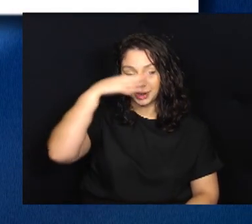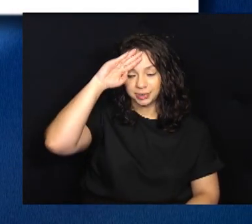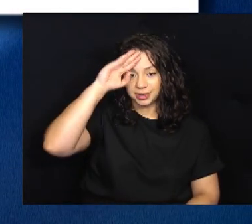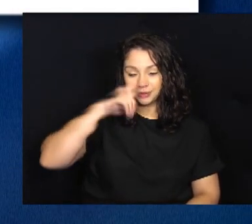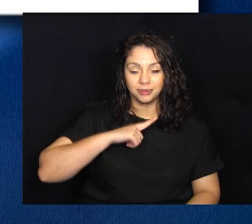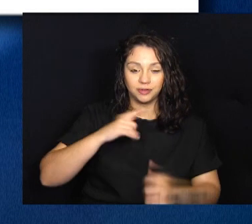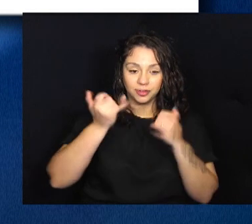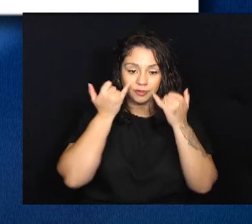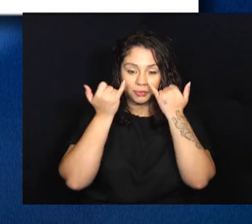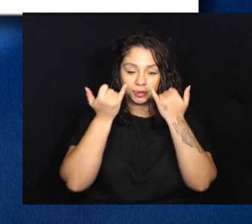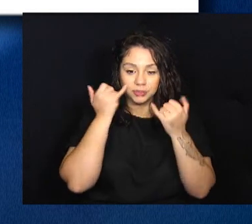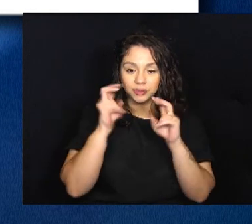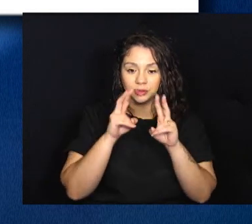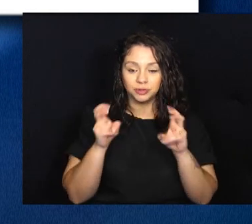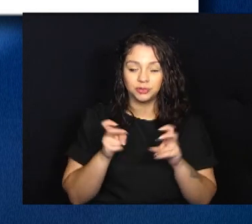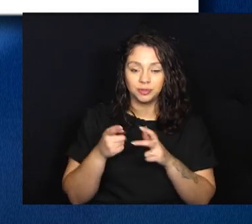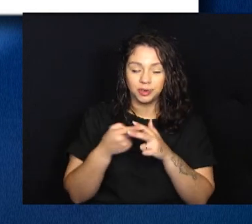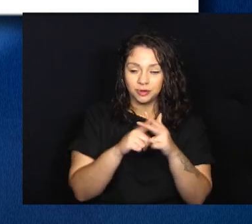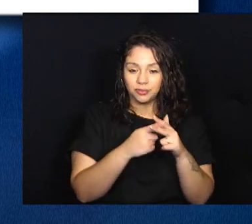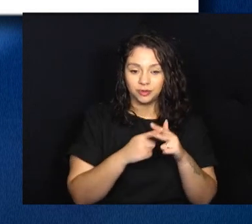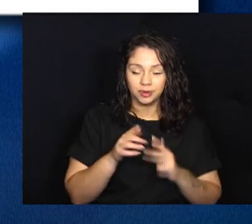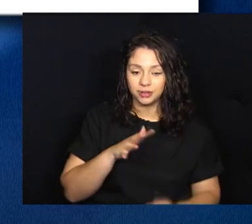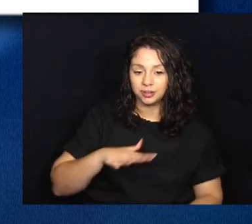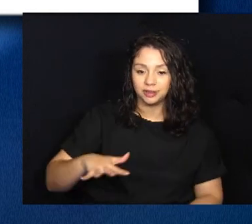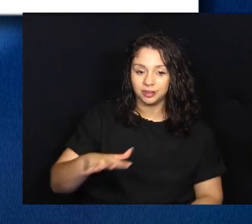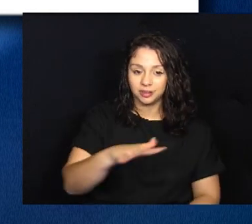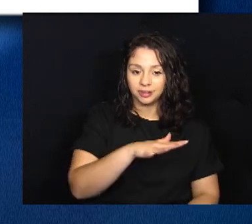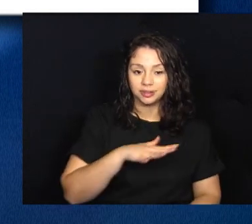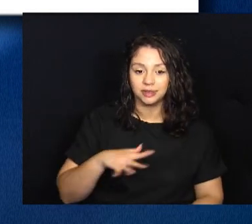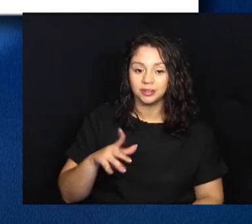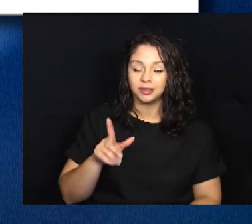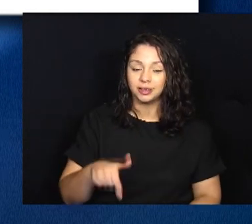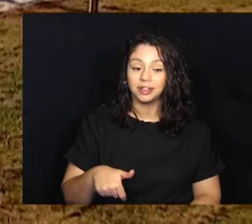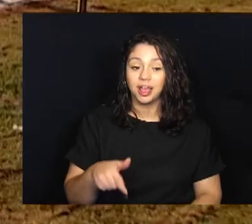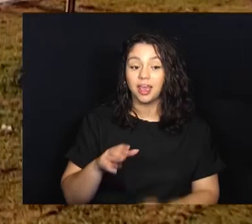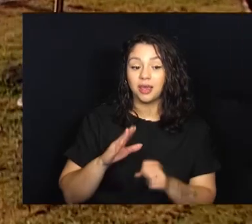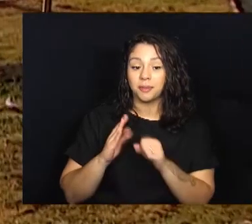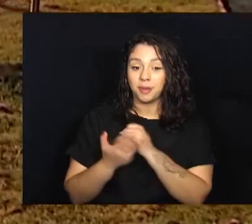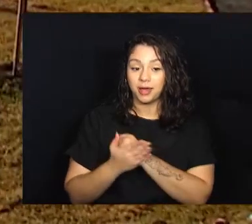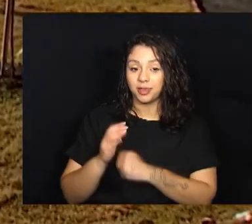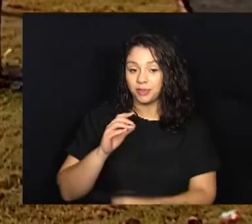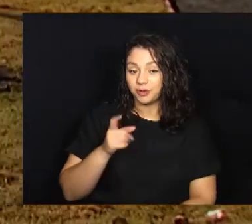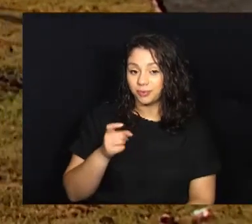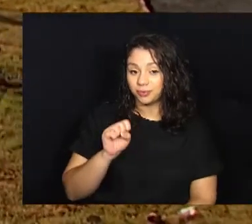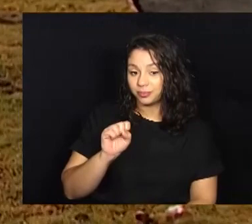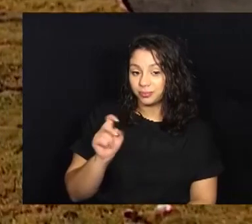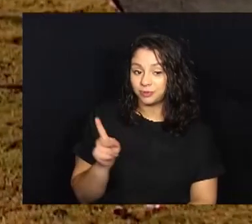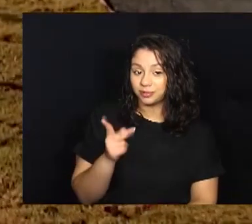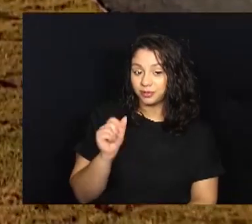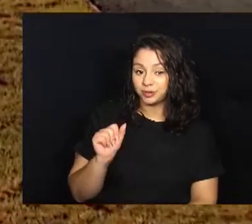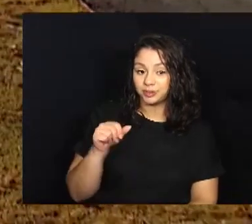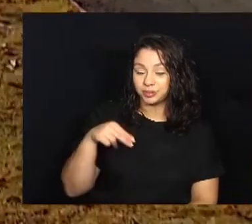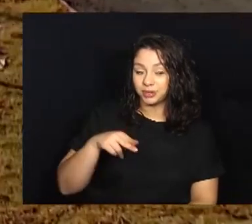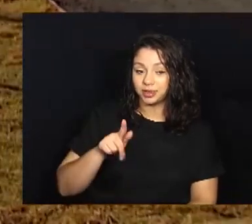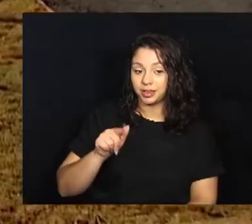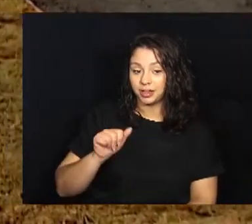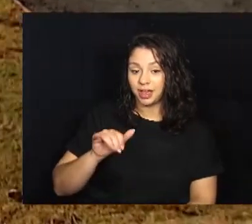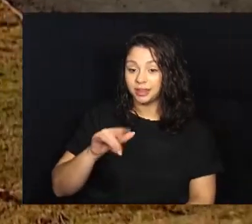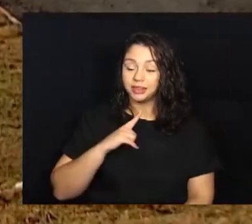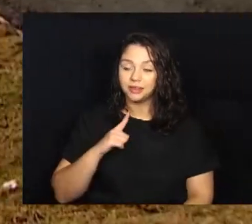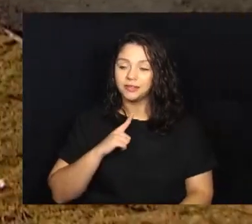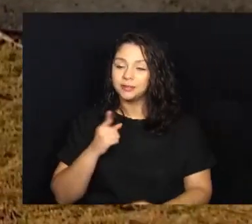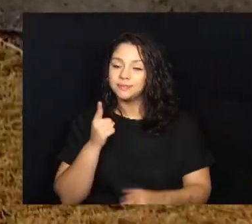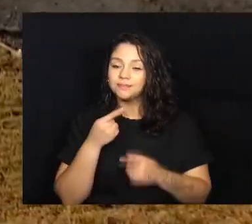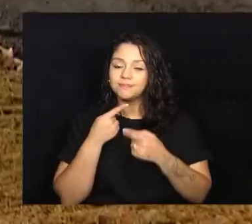a reforma no campo de futebol na Rua Norberto Lopes, no Jardim Xangai. Entre outros questionamentos, ele queria